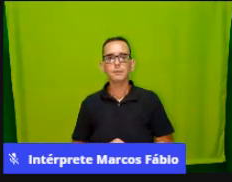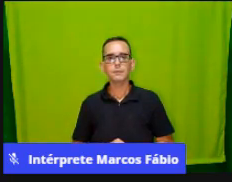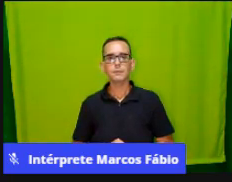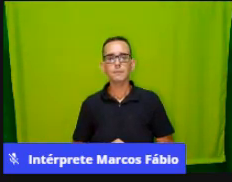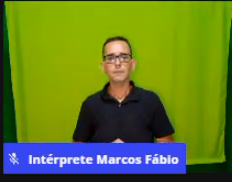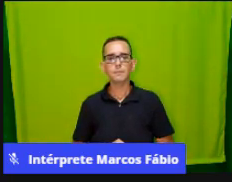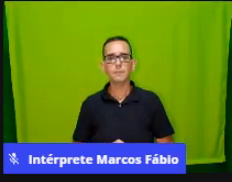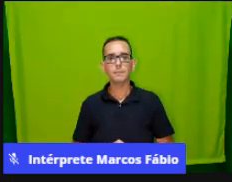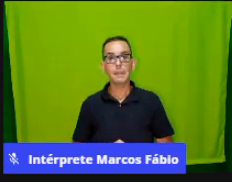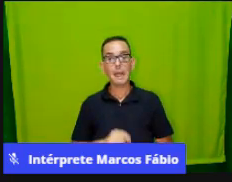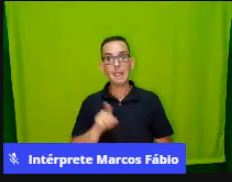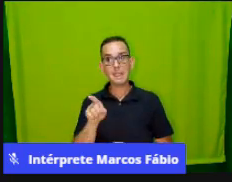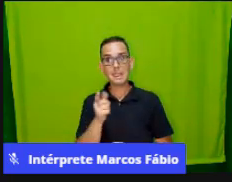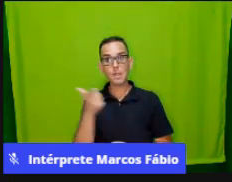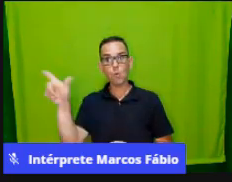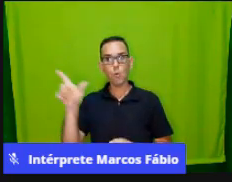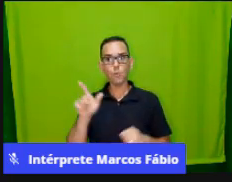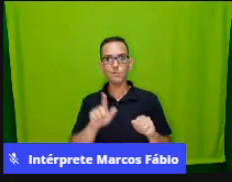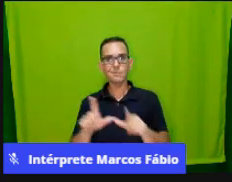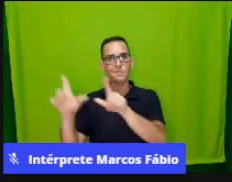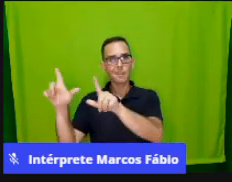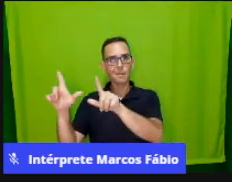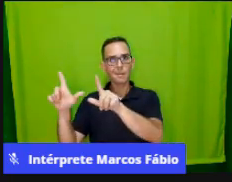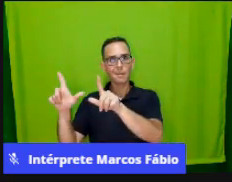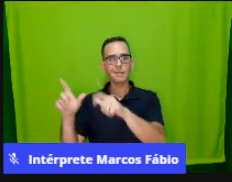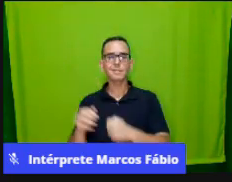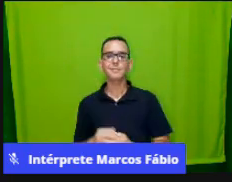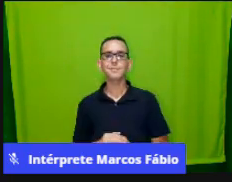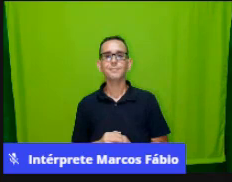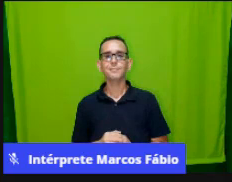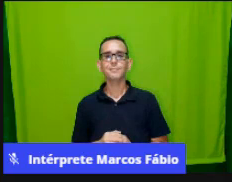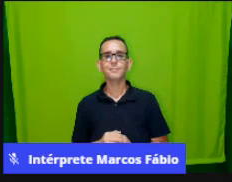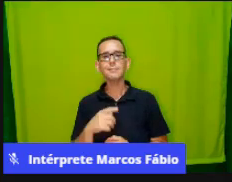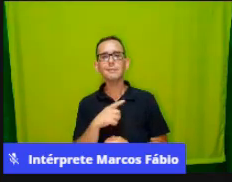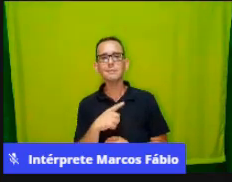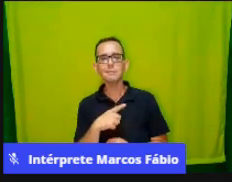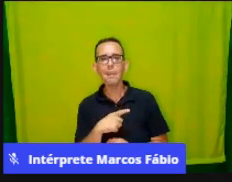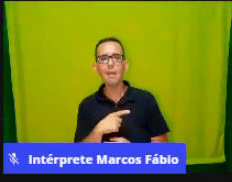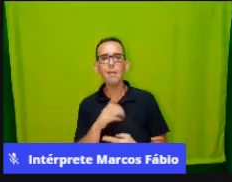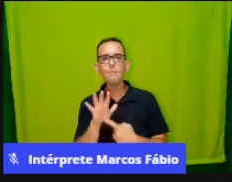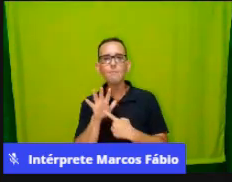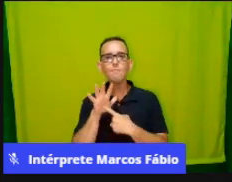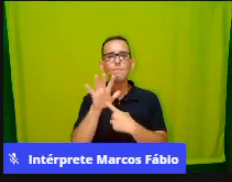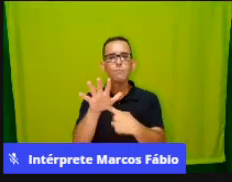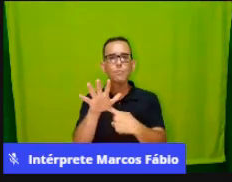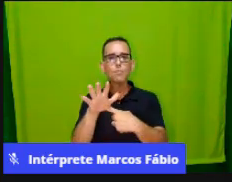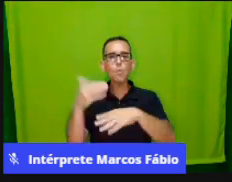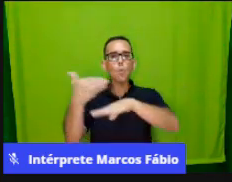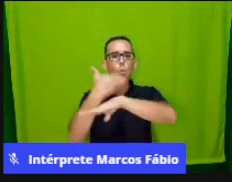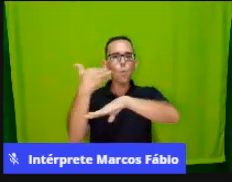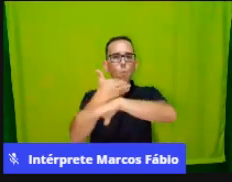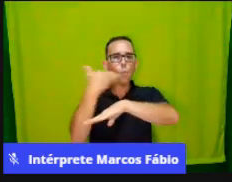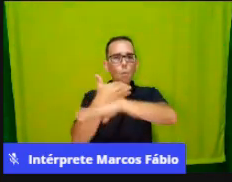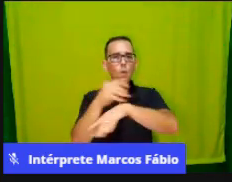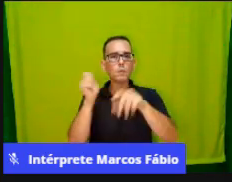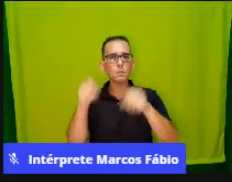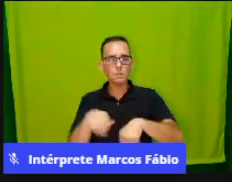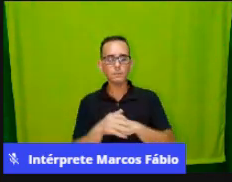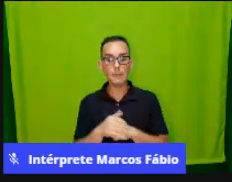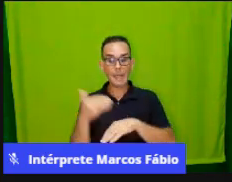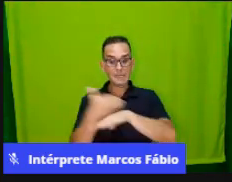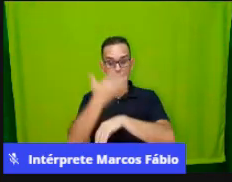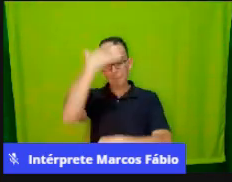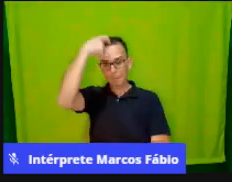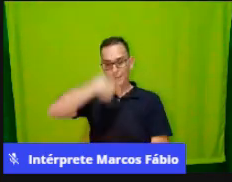Isso. Nesse próximo slide, nós trouxemos um pouquinho de acessibilidade. Então, a acessibilidade dessa pessoa